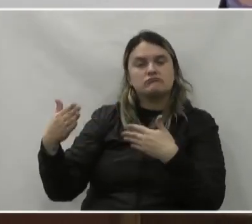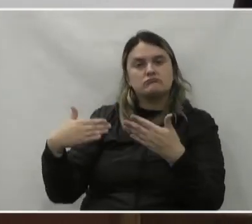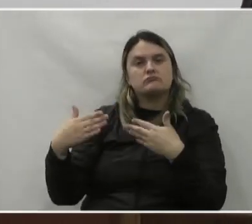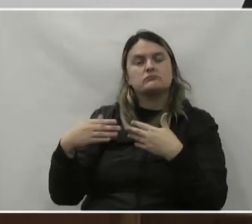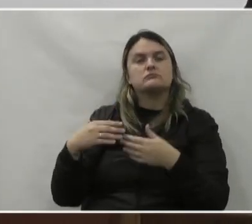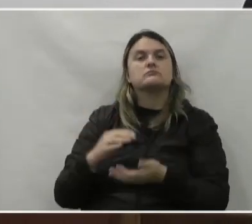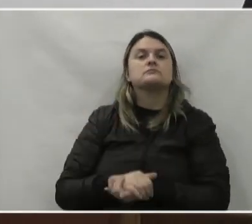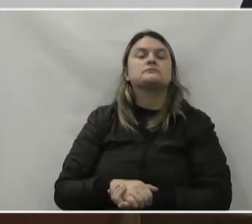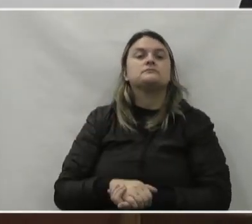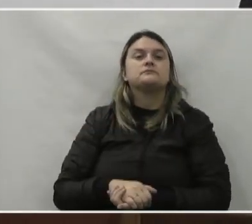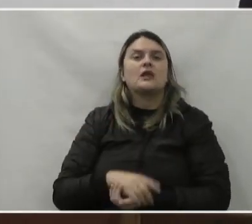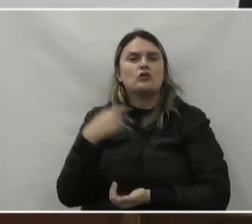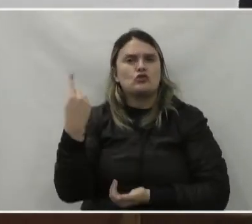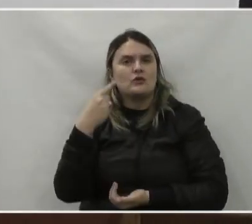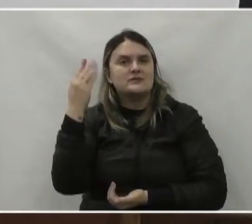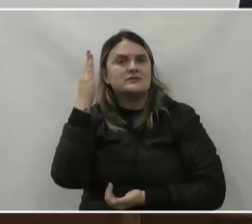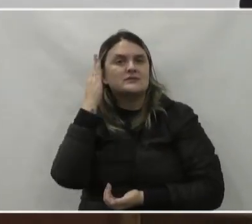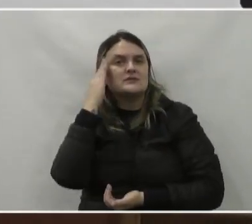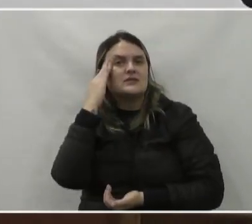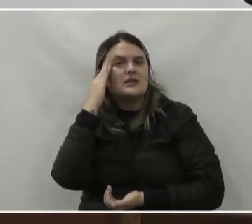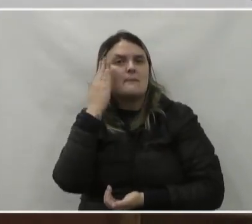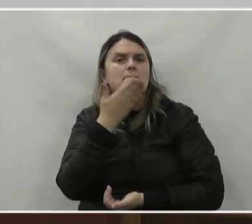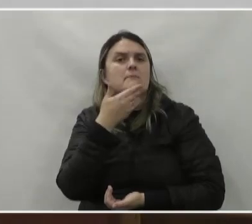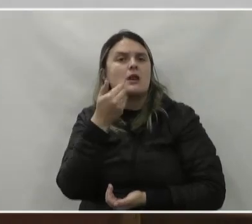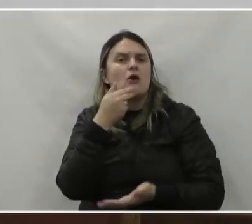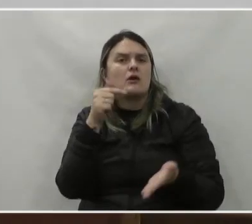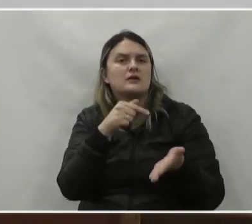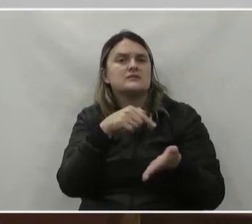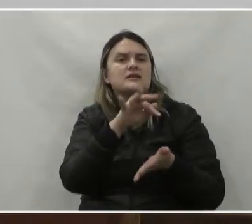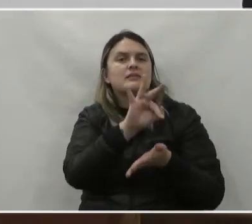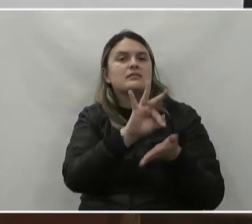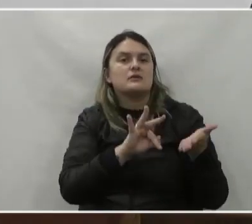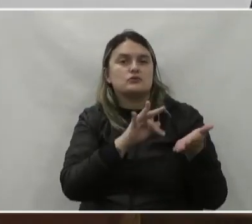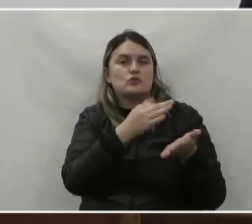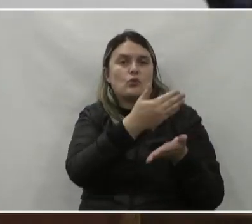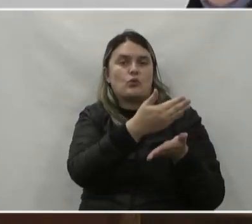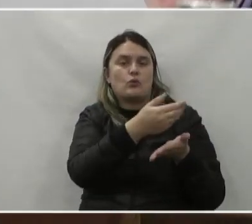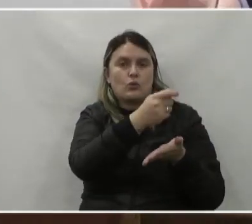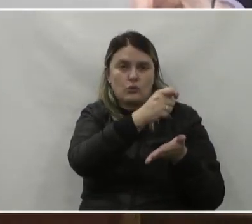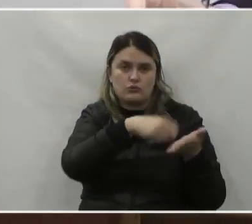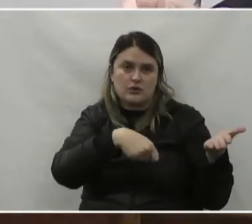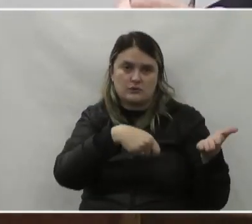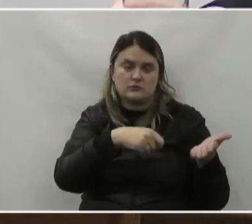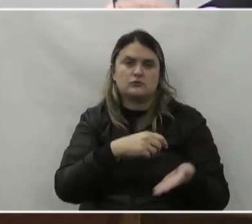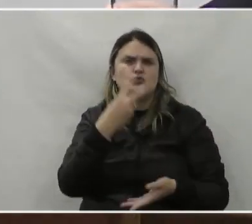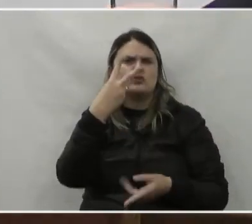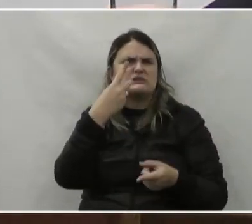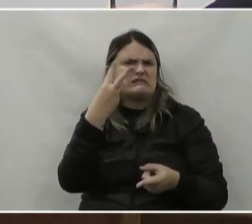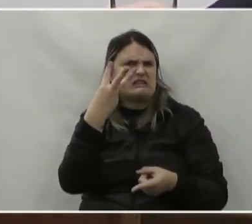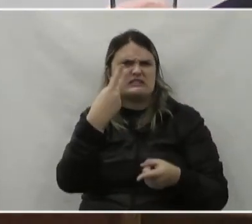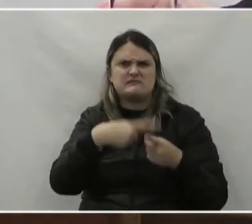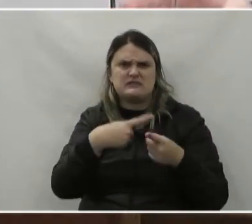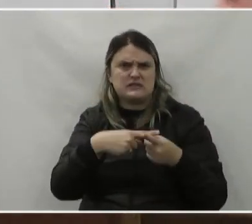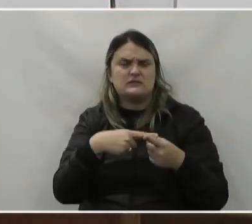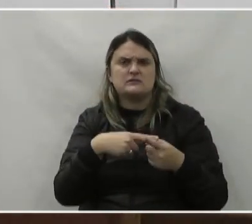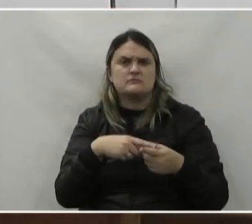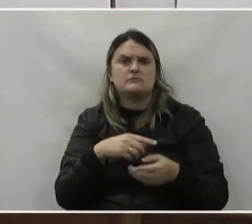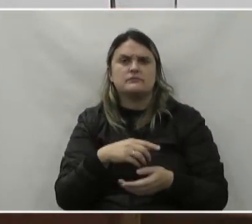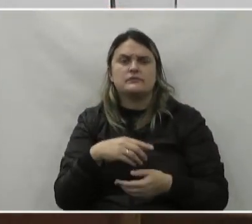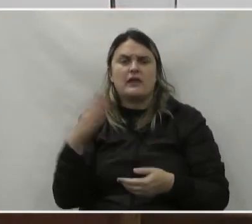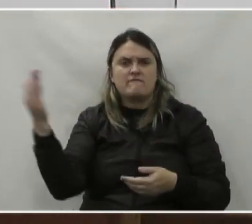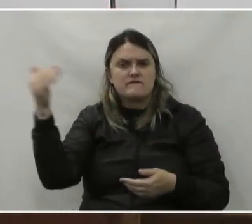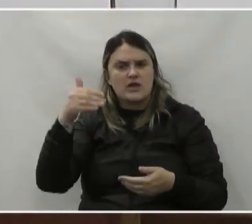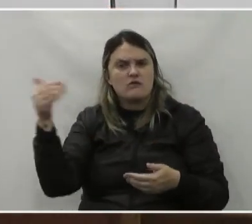os números e melhorias que podiam ser realizados ali, que podiam ser ajustados por 2 ou 3 vezes, né, os vereadores todos aqui